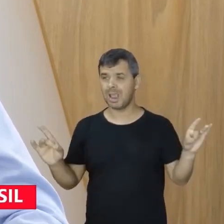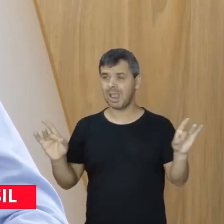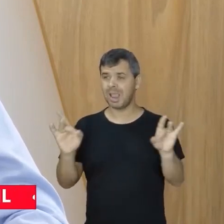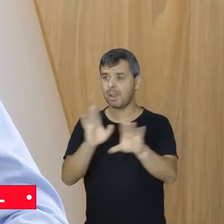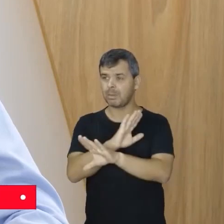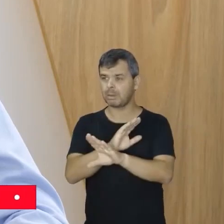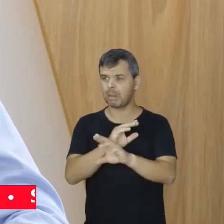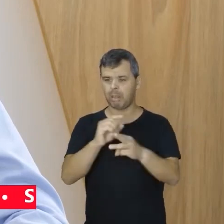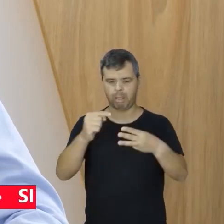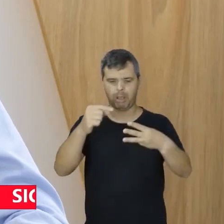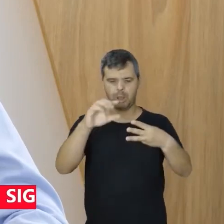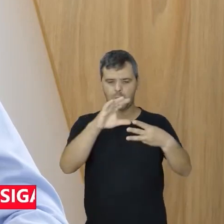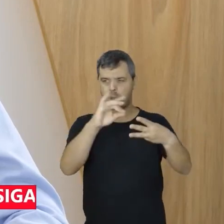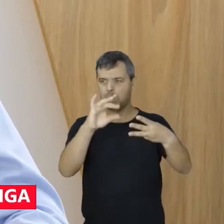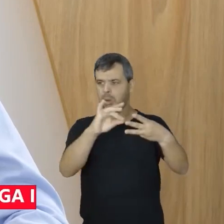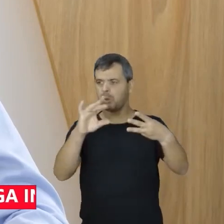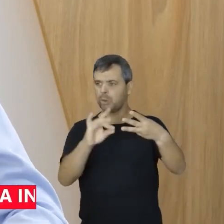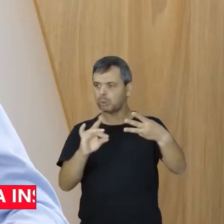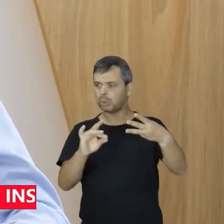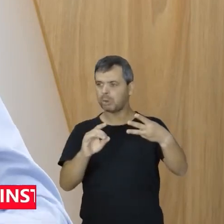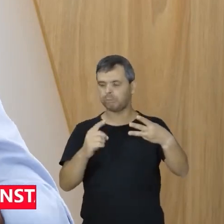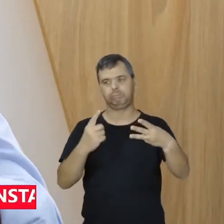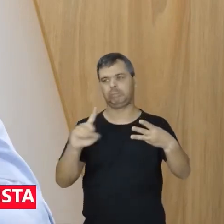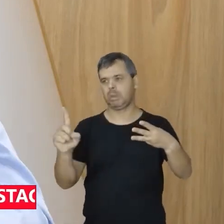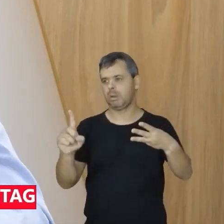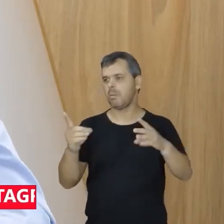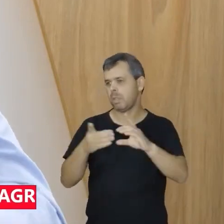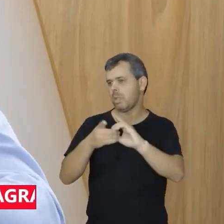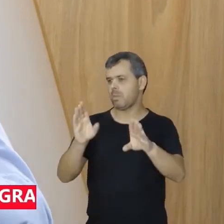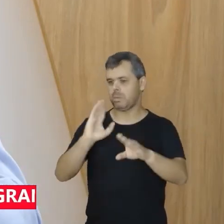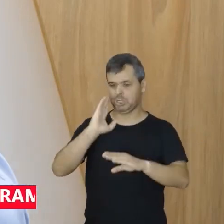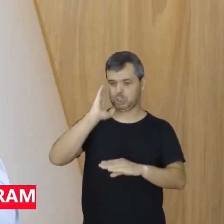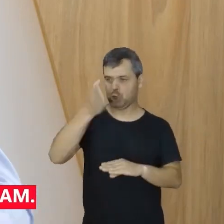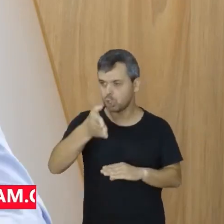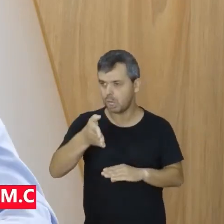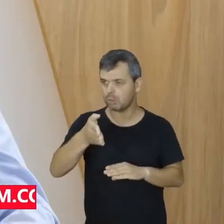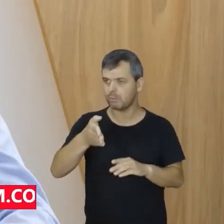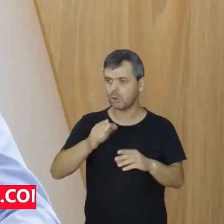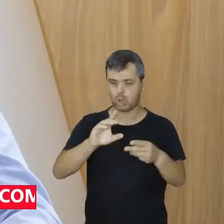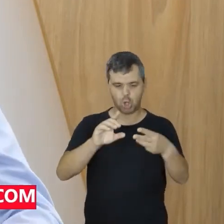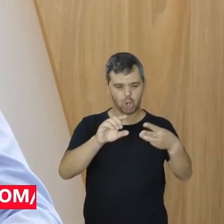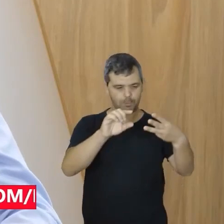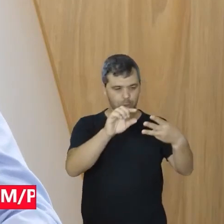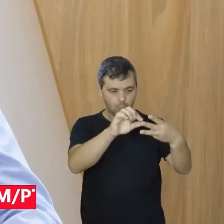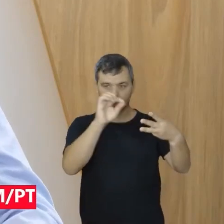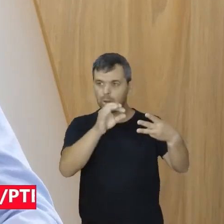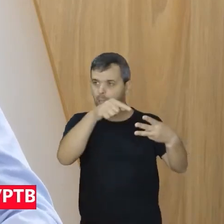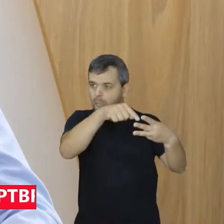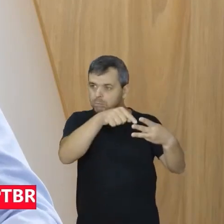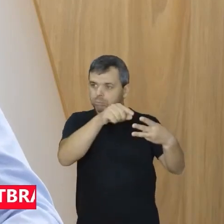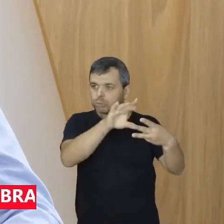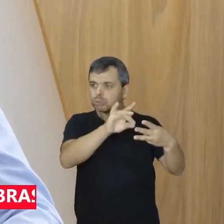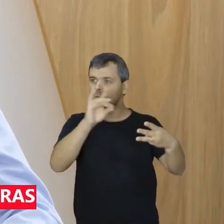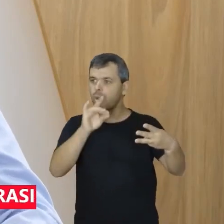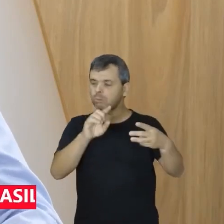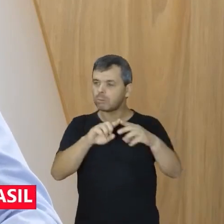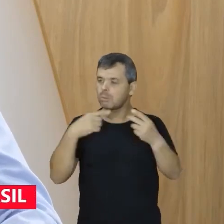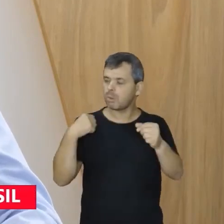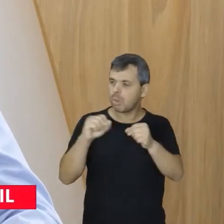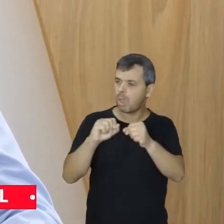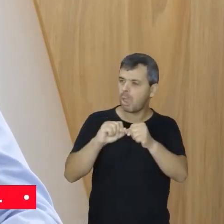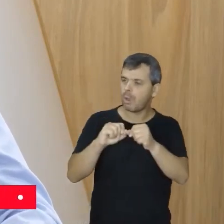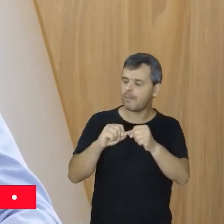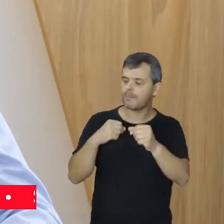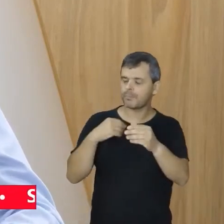lista tríplice para escolha de reitor, então não ter democracia direta, escolheu, é esse que o Lula vai indicar. Então avanços têm